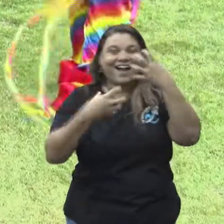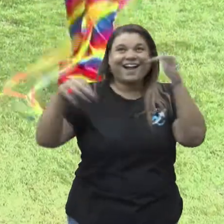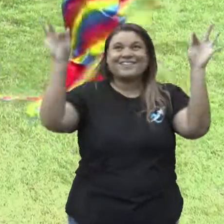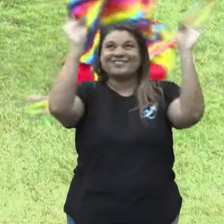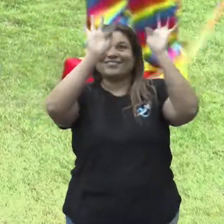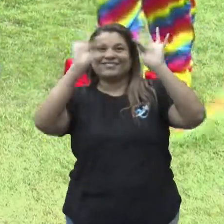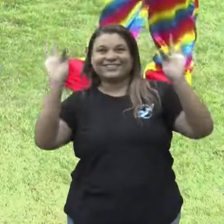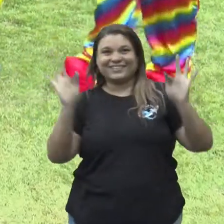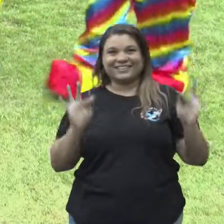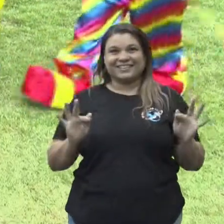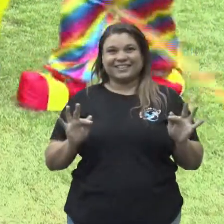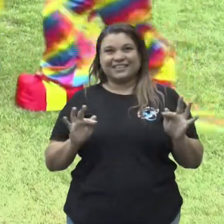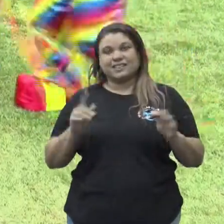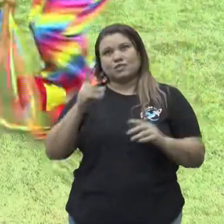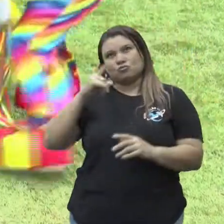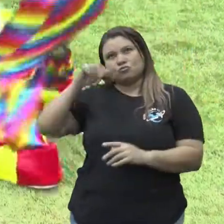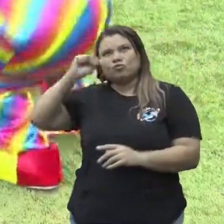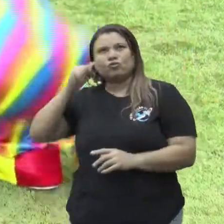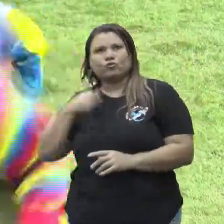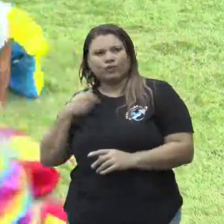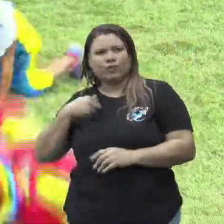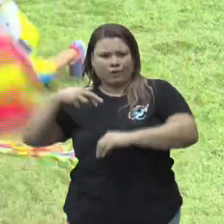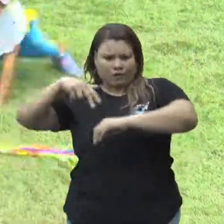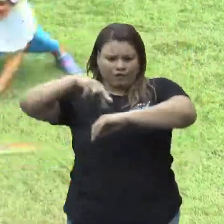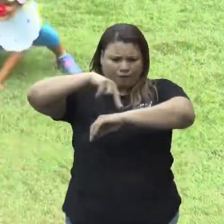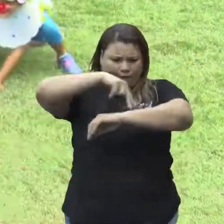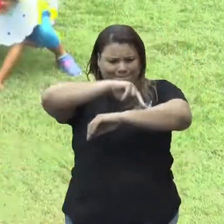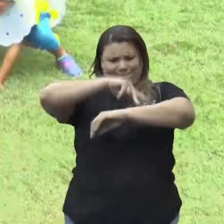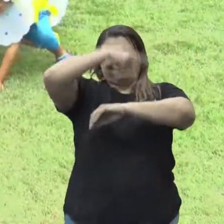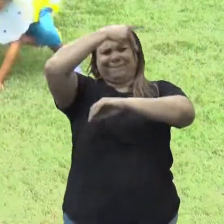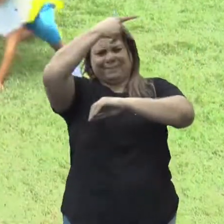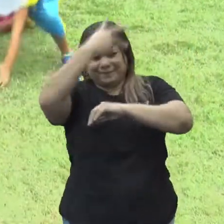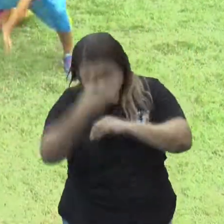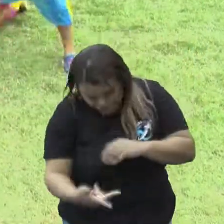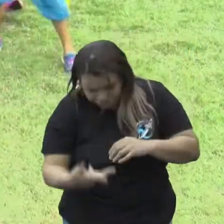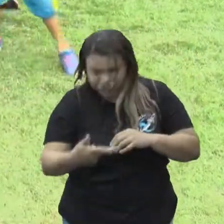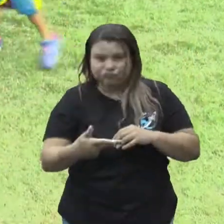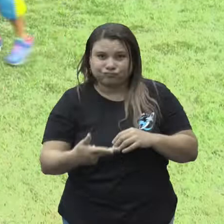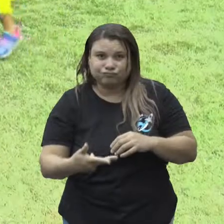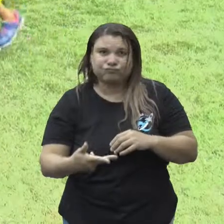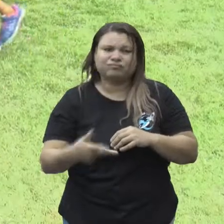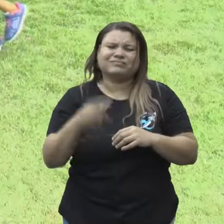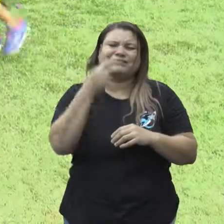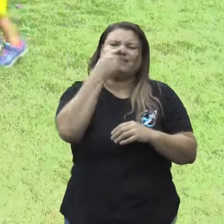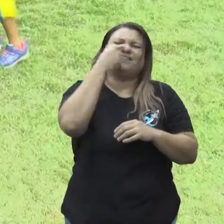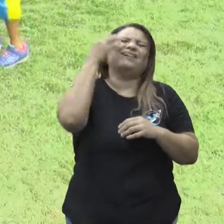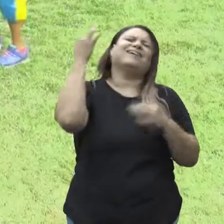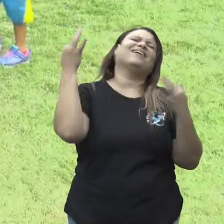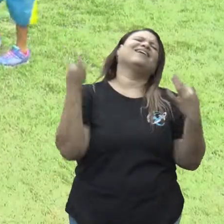eu fui um trapezista, caí do trapézio e quebrei meu nariz.